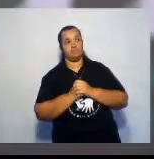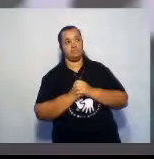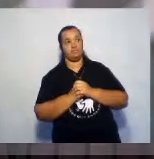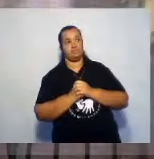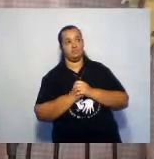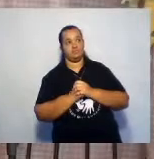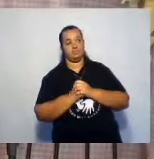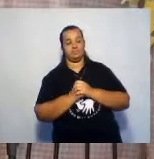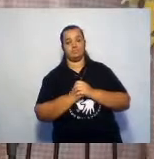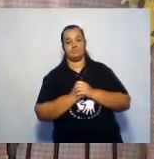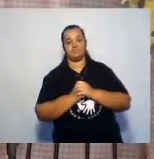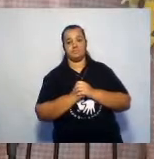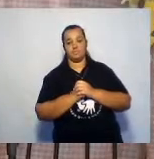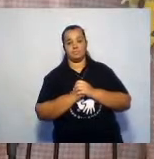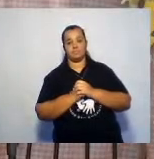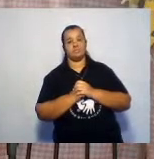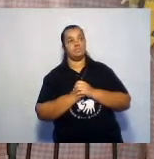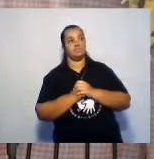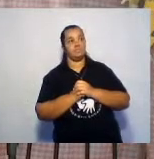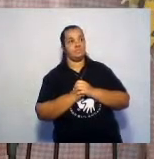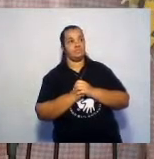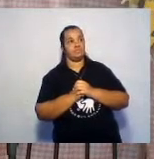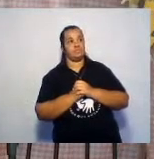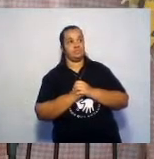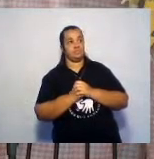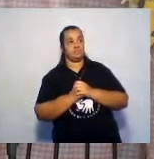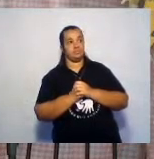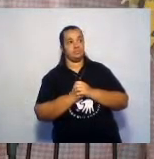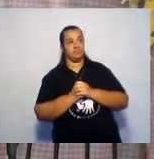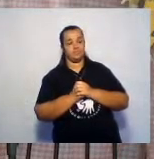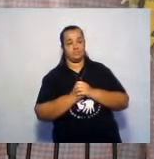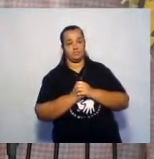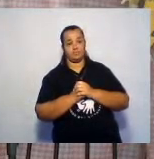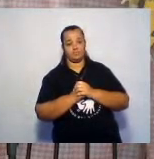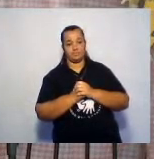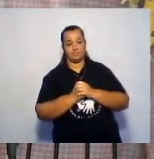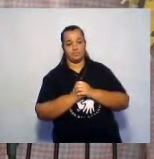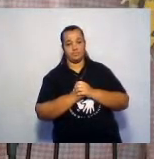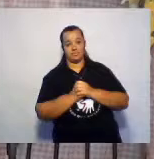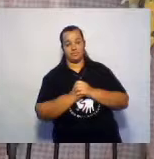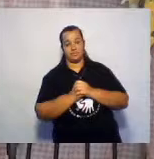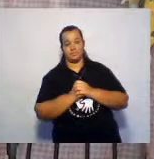Piracaia. Com certeza. Então vamos um pouquinho, um bocadinho mais de música, vamos embora.